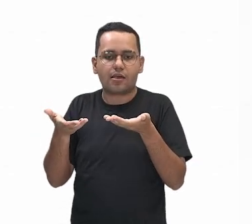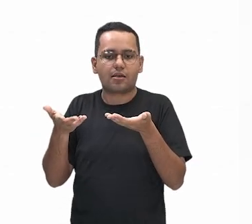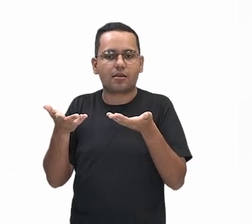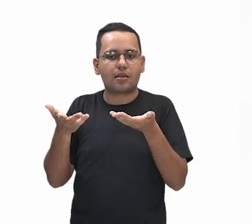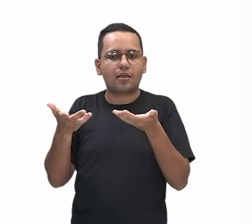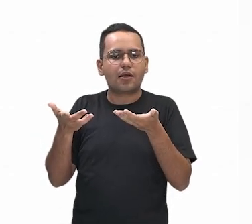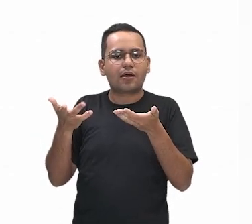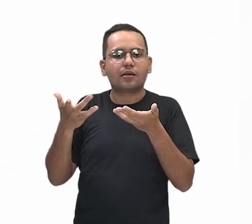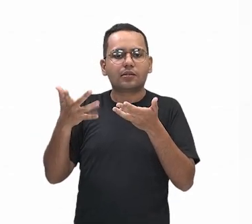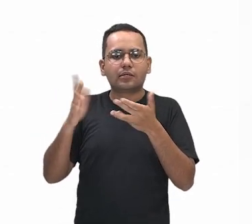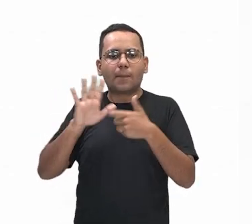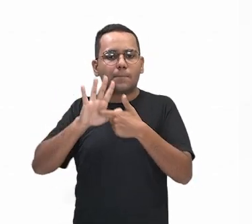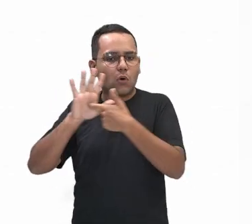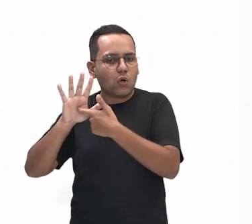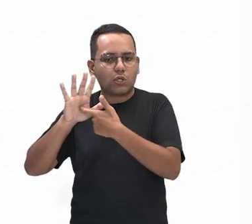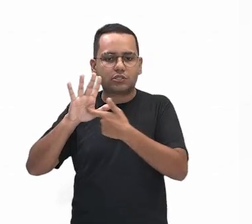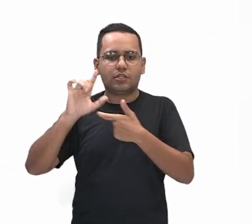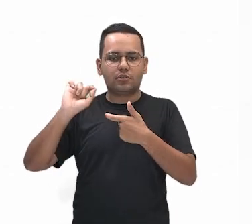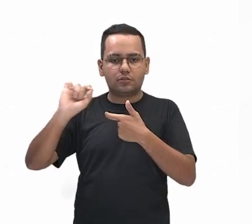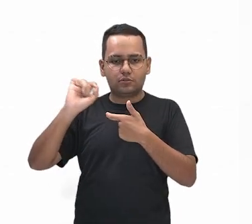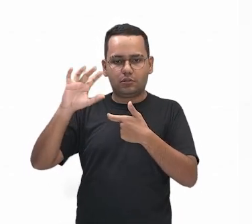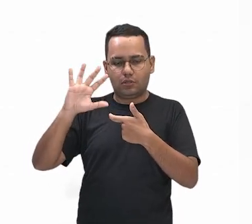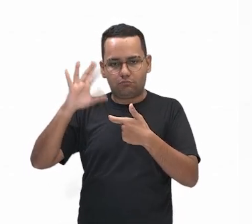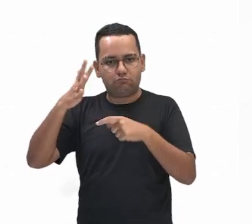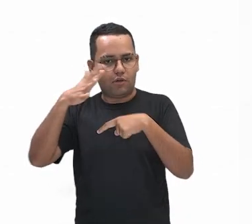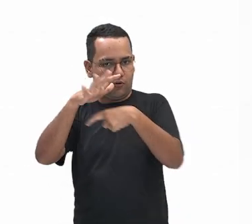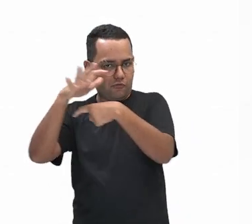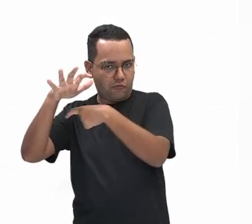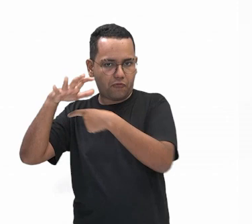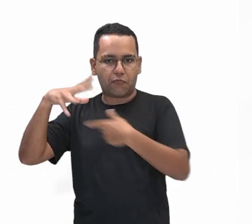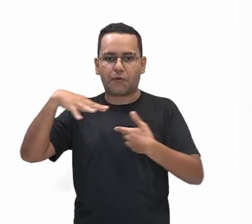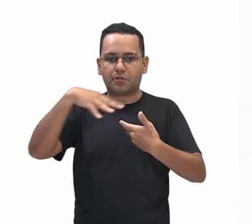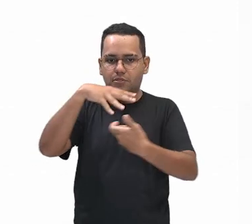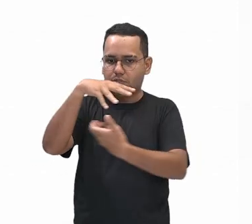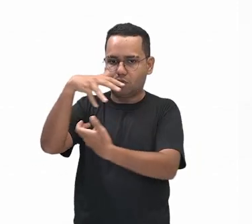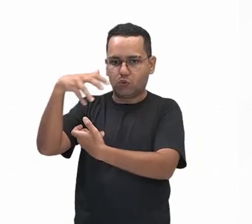às condições do meio ambiente. E a gente começa aí a fazer uma